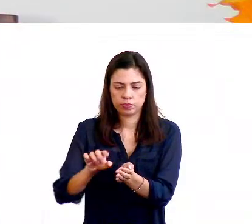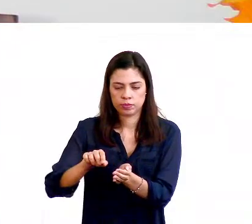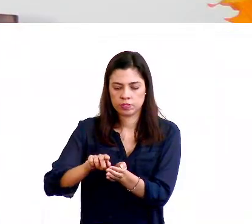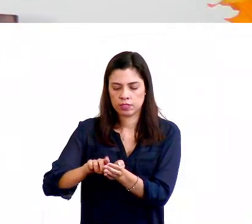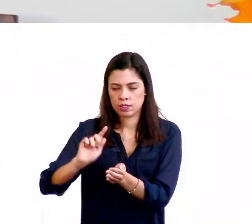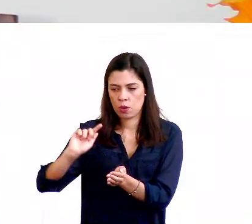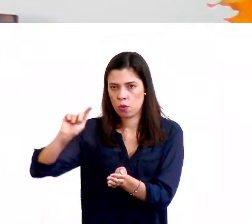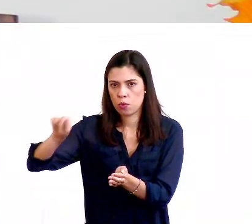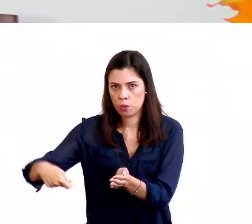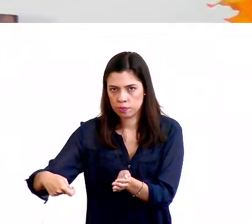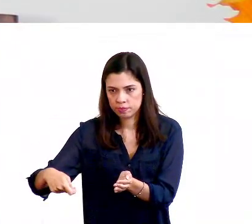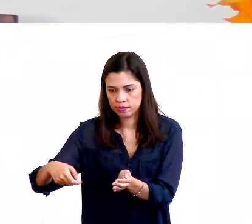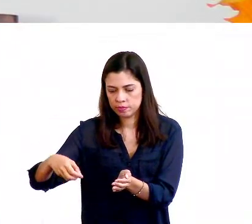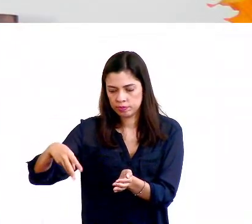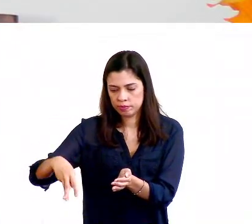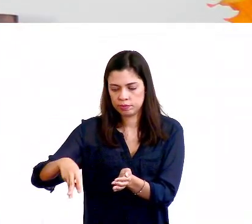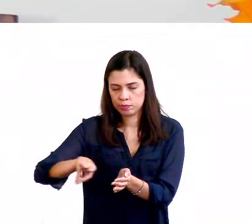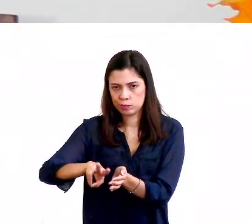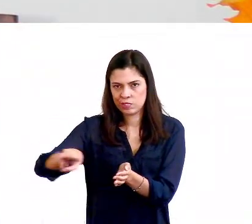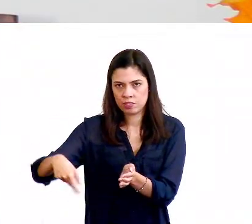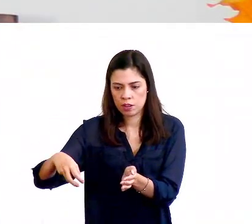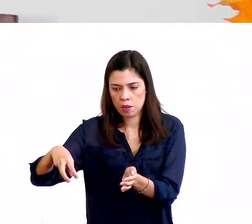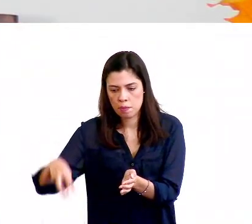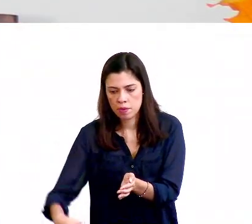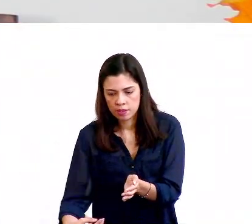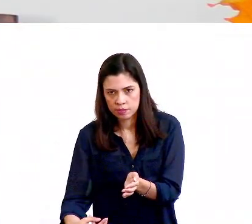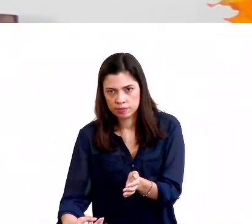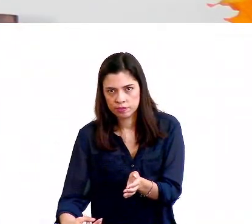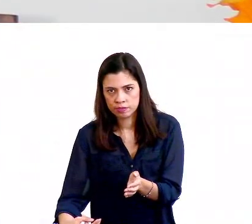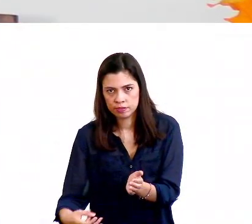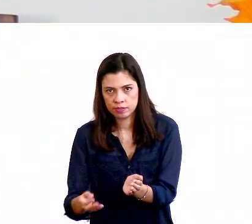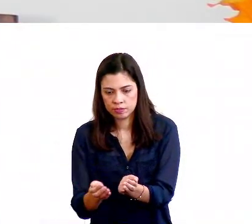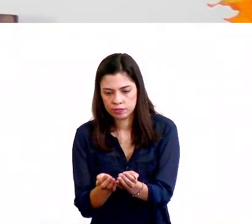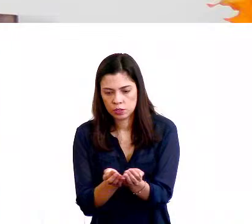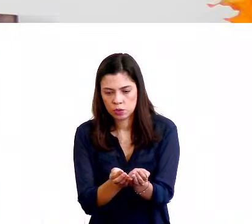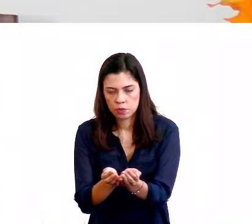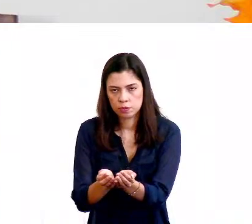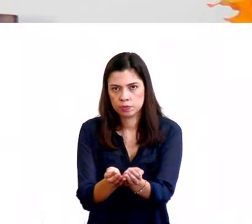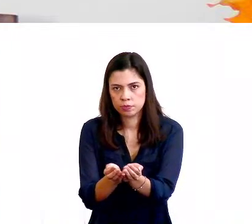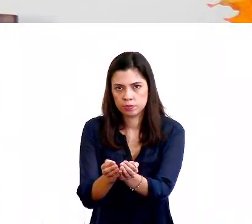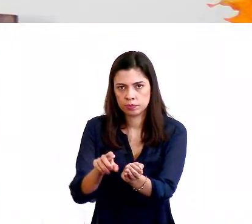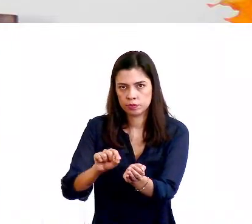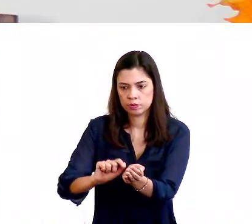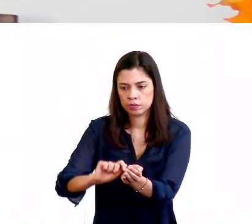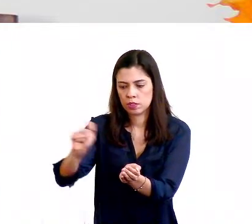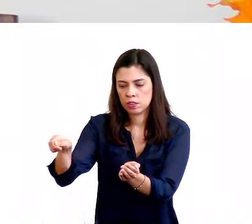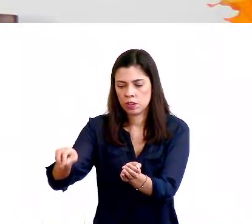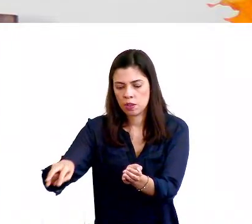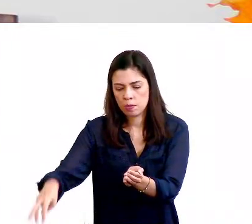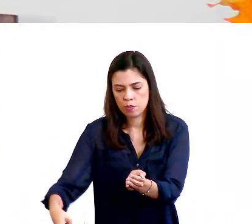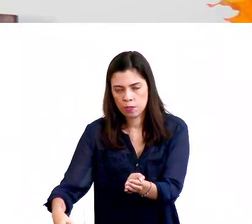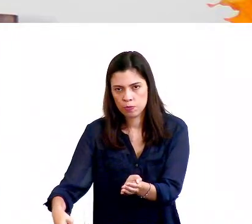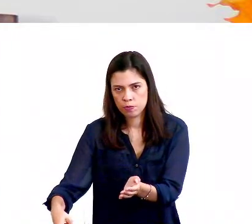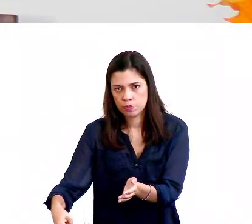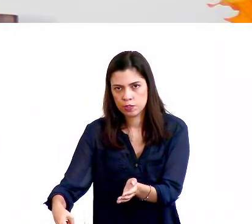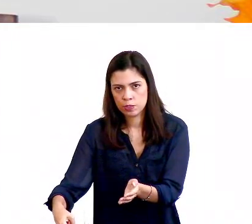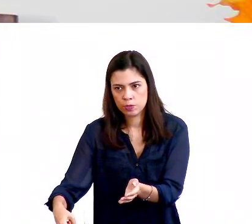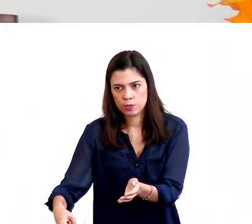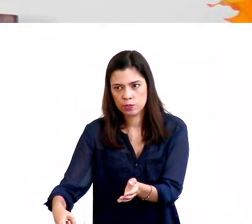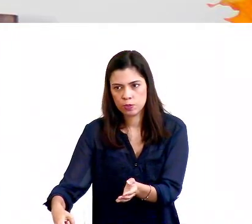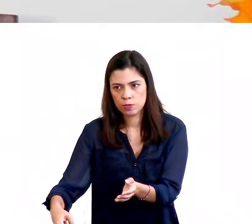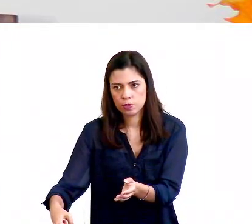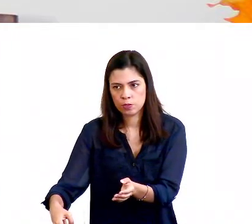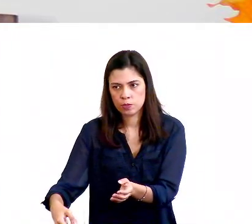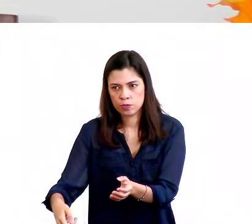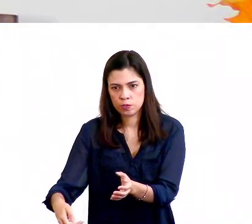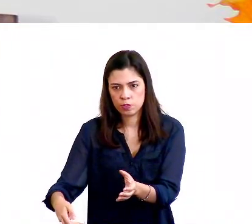Sabe para que serve uma âncora? É um artefato naval, né? O objetivo da âncora é